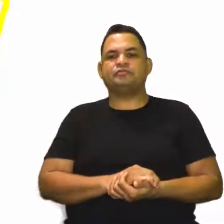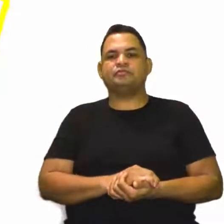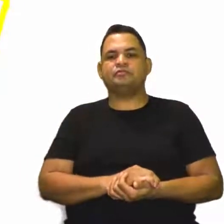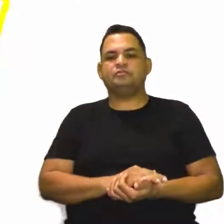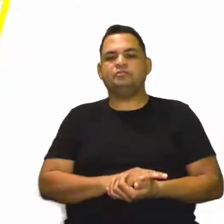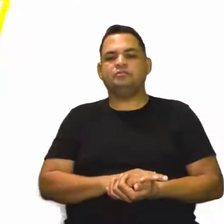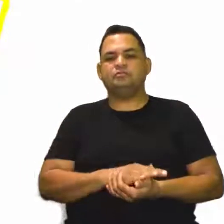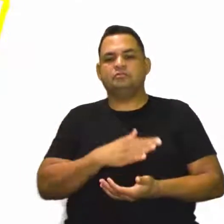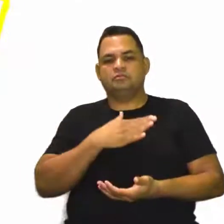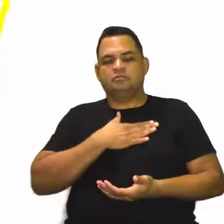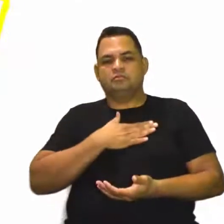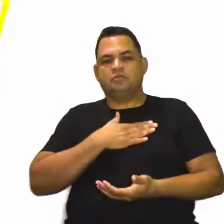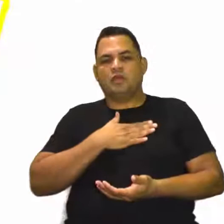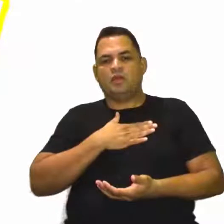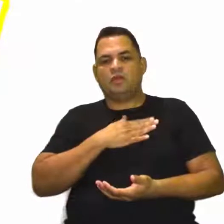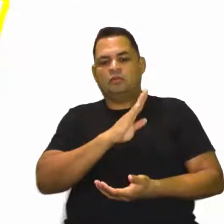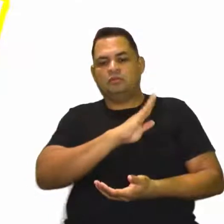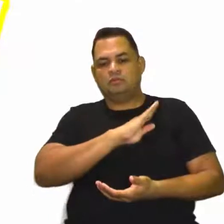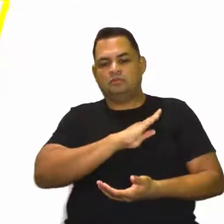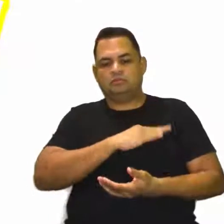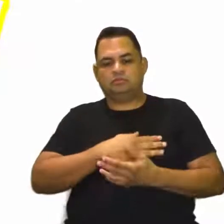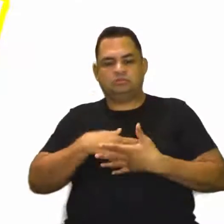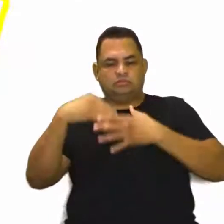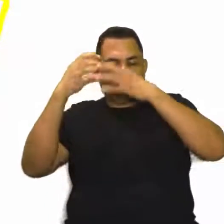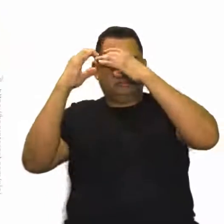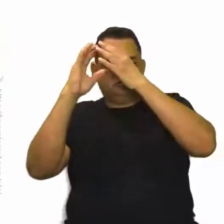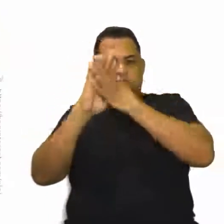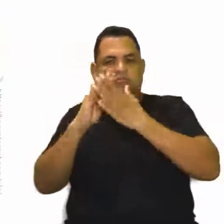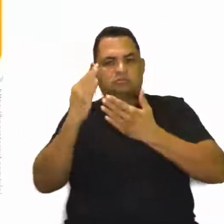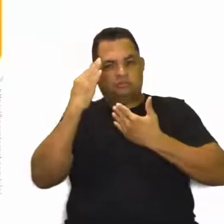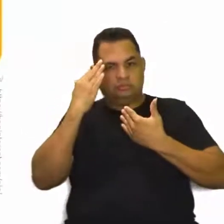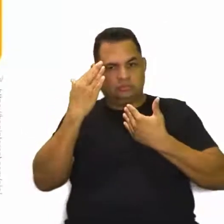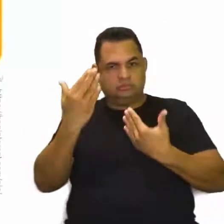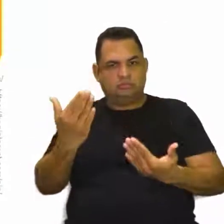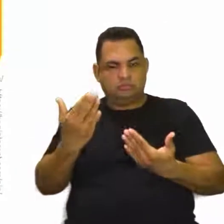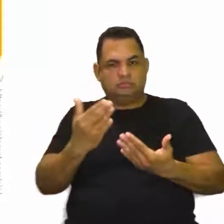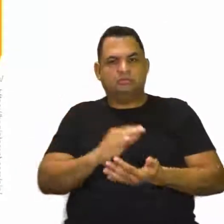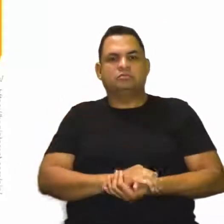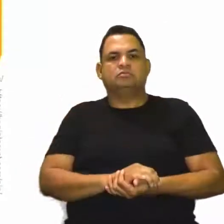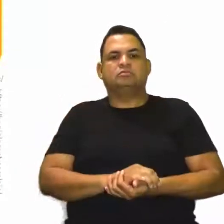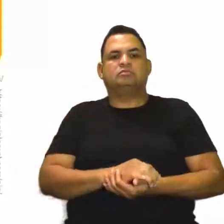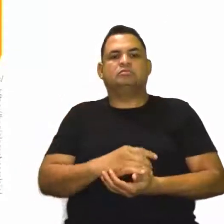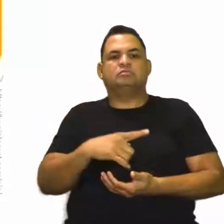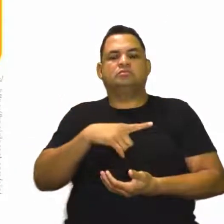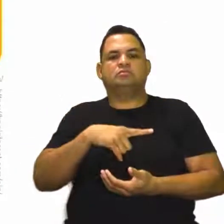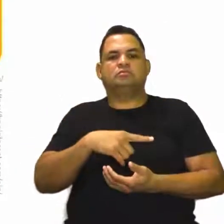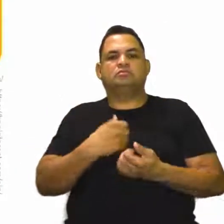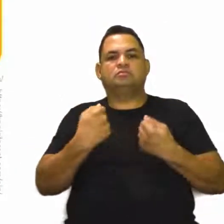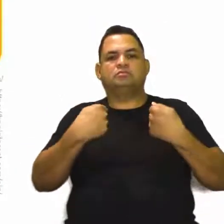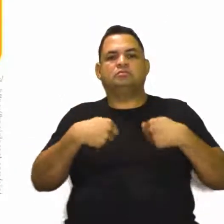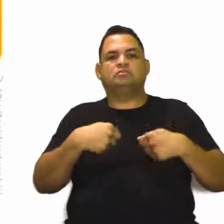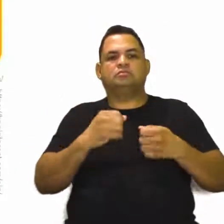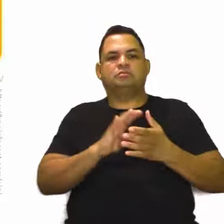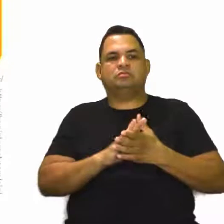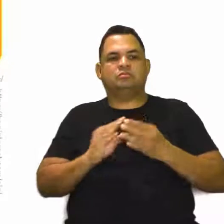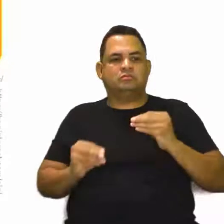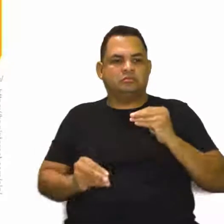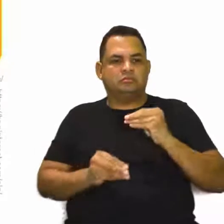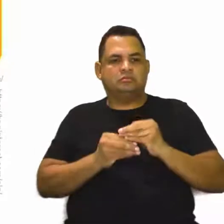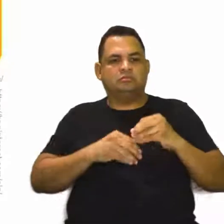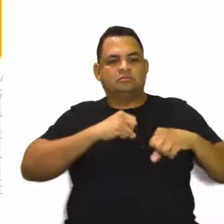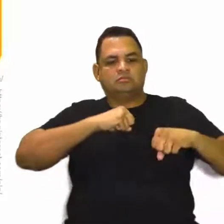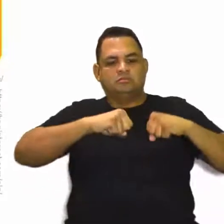meu coração, o meu cérebro, o meu corpo agradece. E aí nós temos possibilidades aí de inserir caminhadas